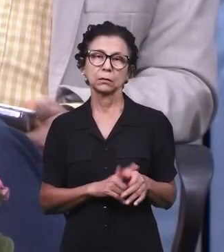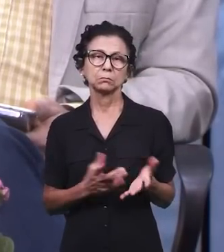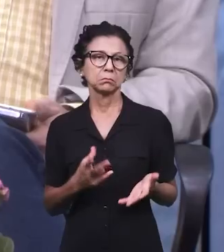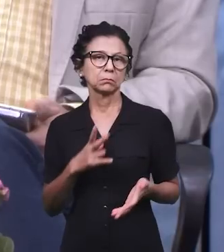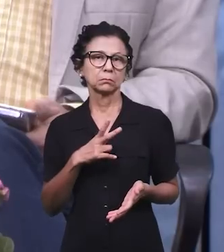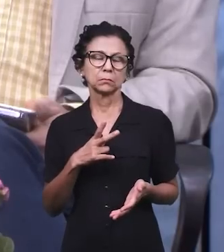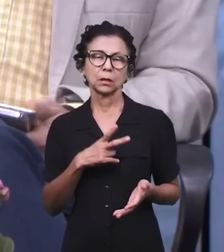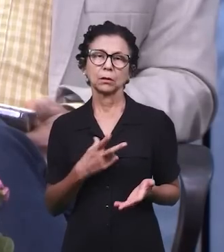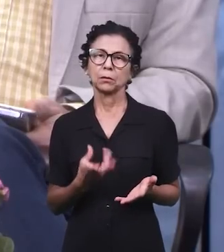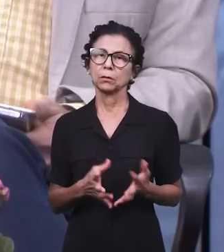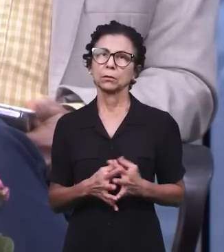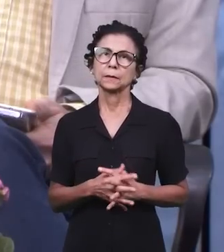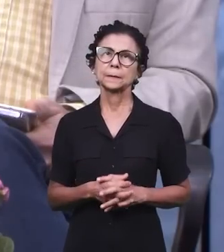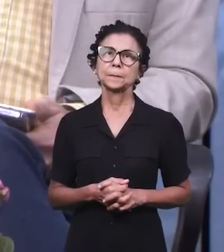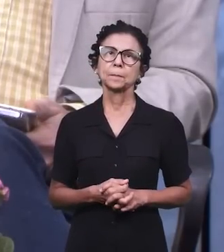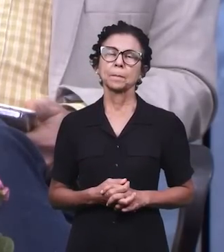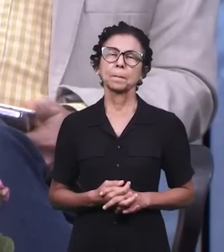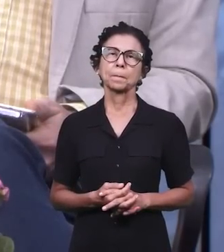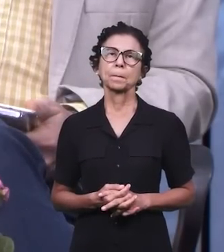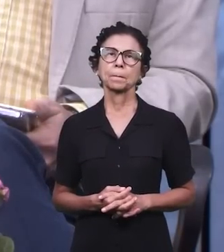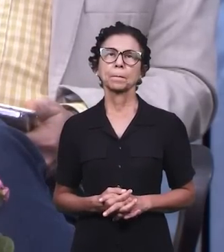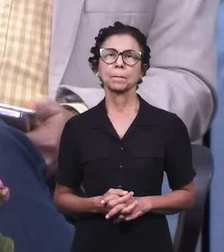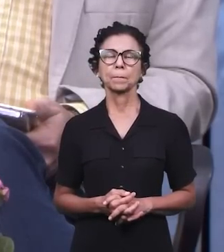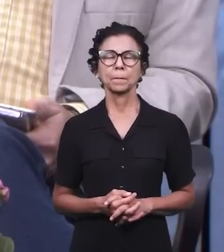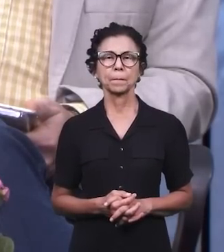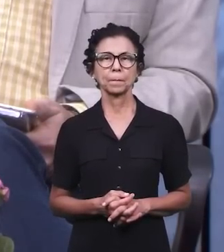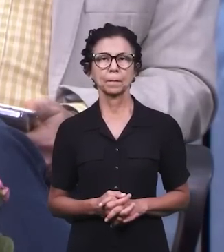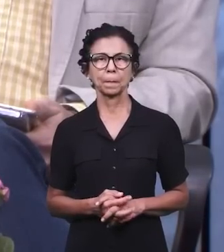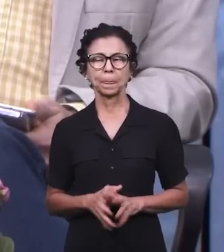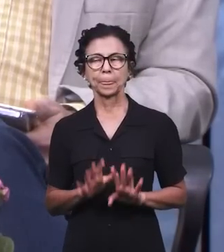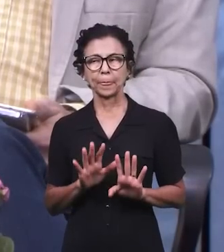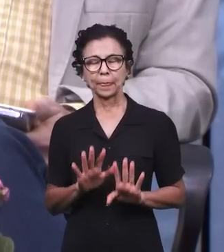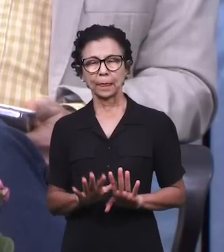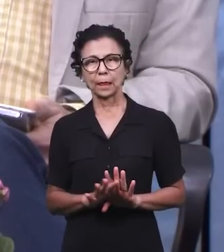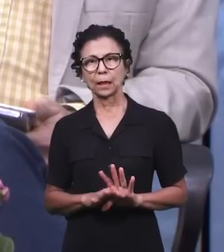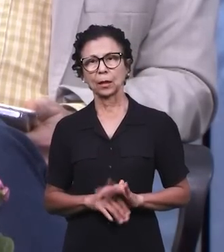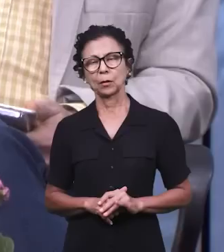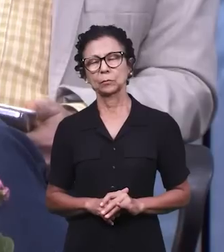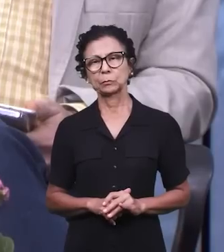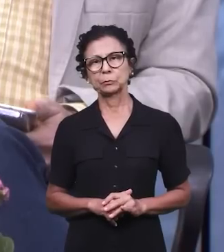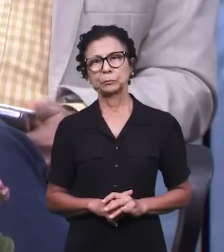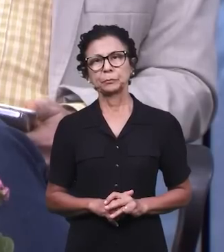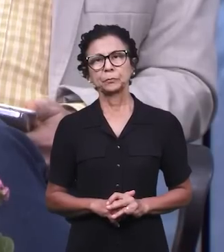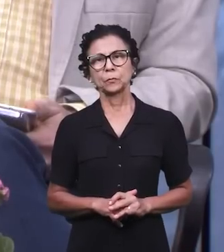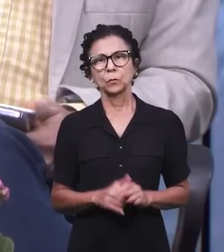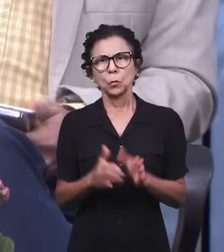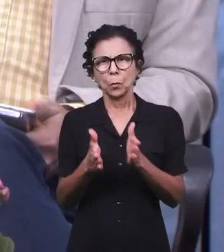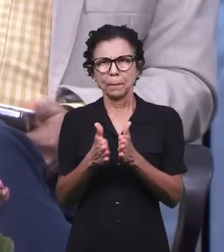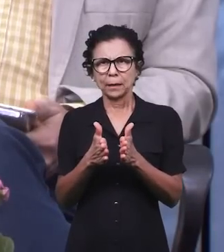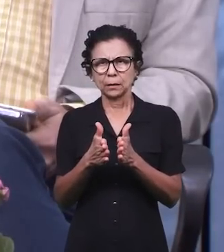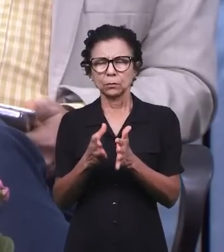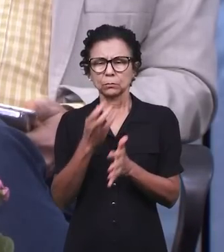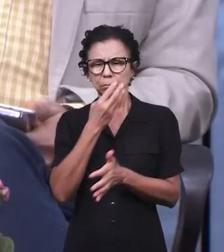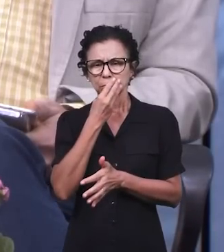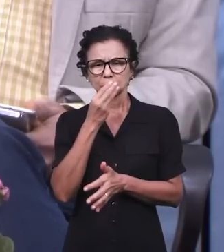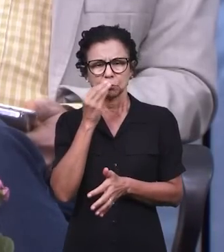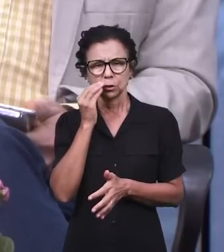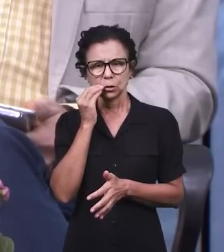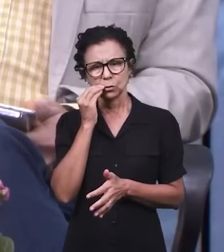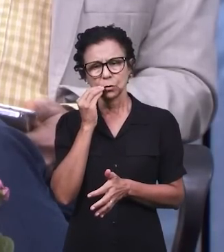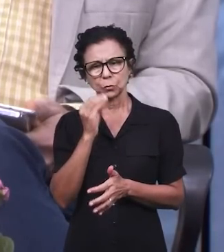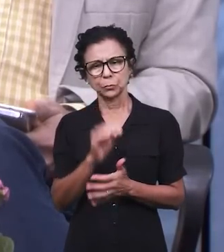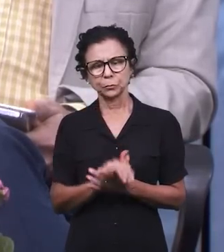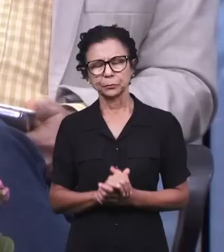que a intensidade, vou usar essa expressão, a intensidade do jejum, ela está muito ligada, tem